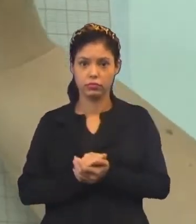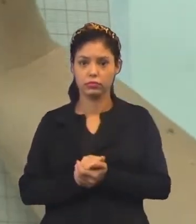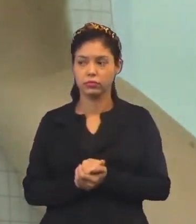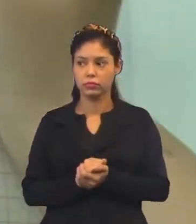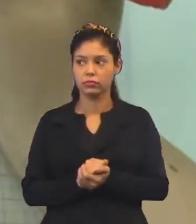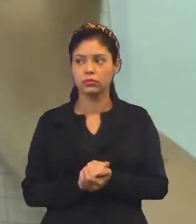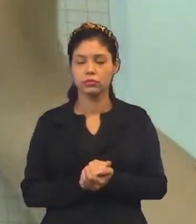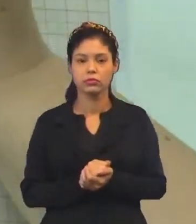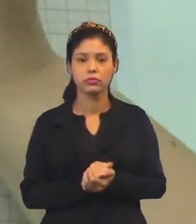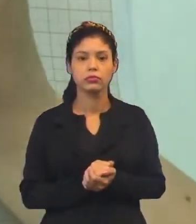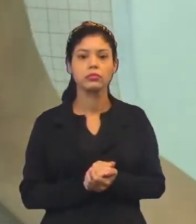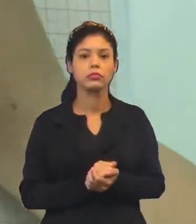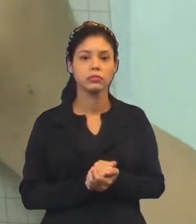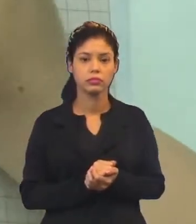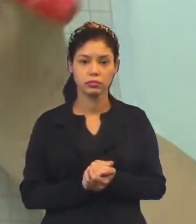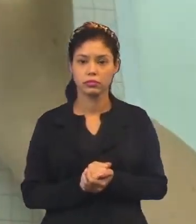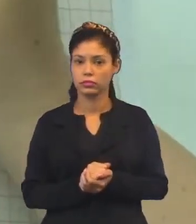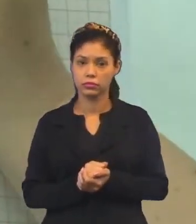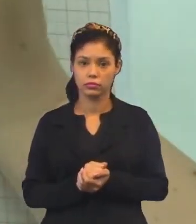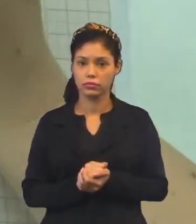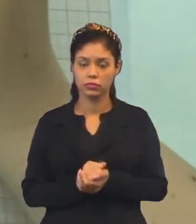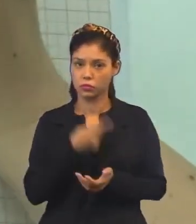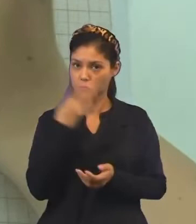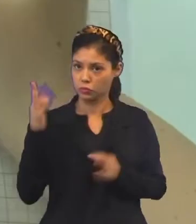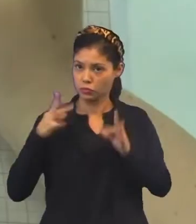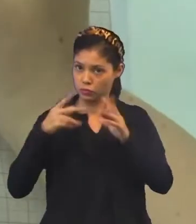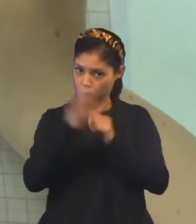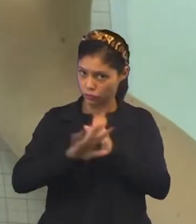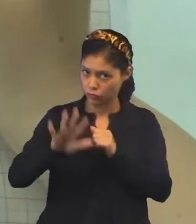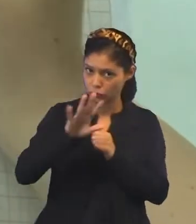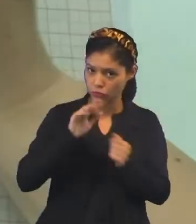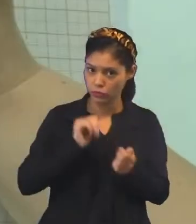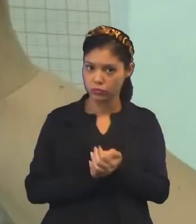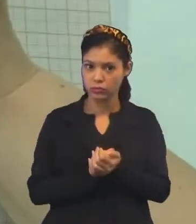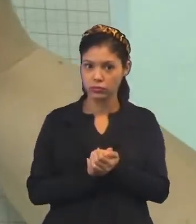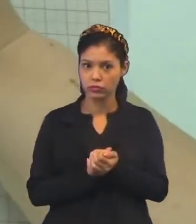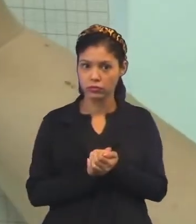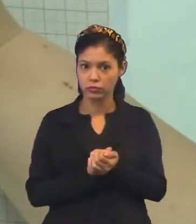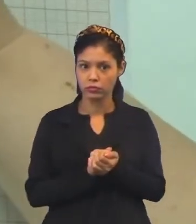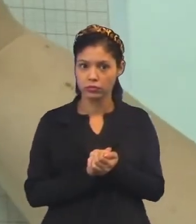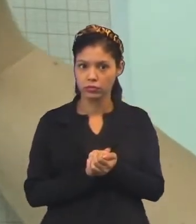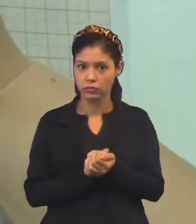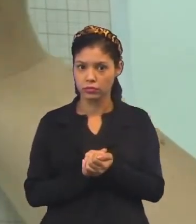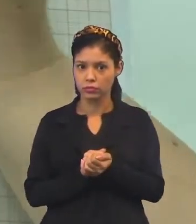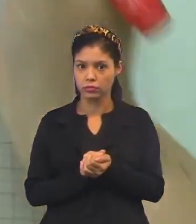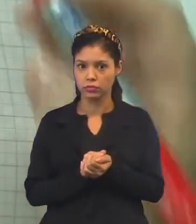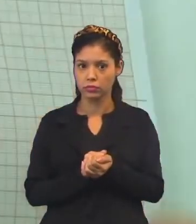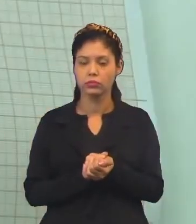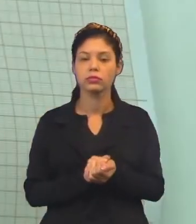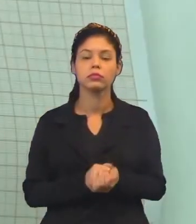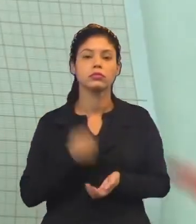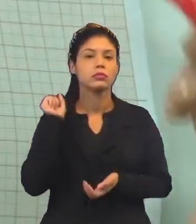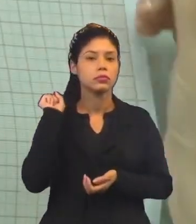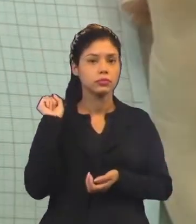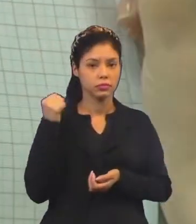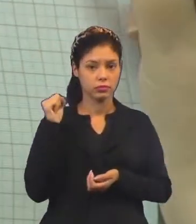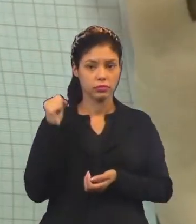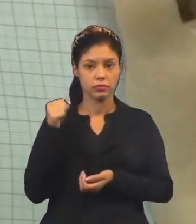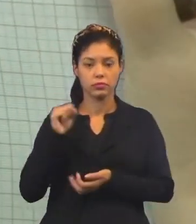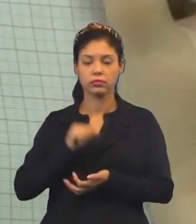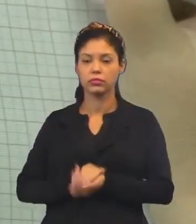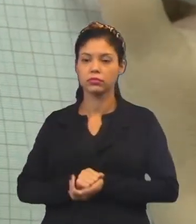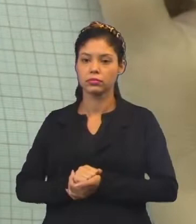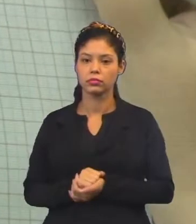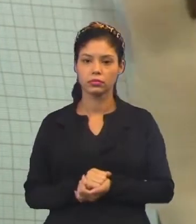a largura vezes a altura. Então, não vou contar todos os outros. Eu vou só multiplicar esses aqui. 2 vezes 4, eu